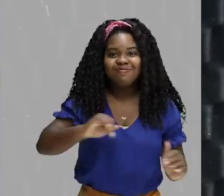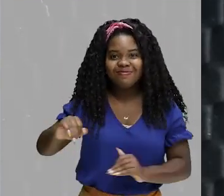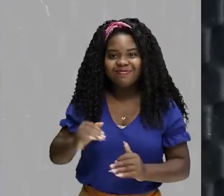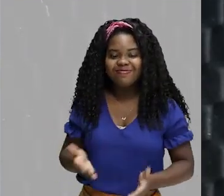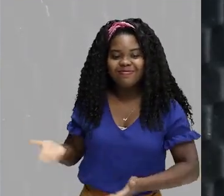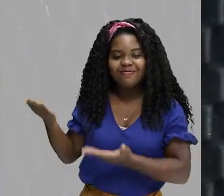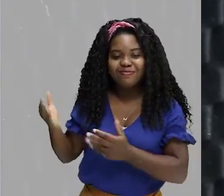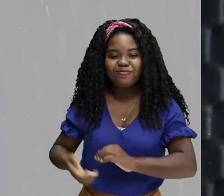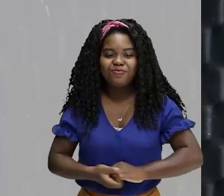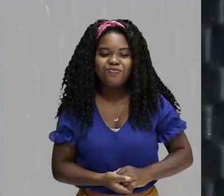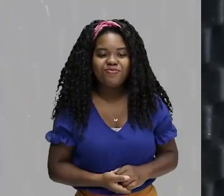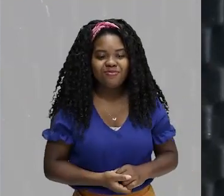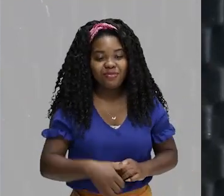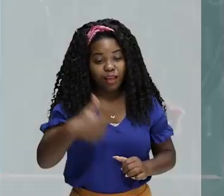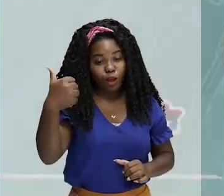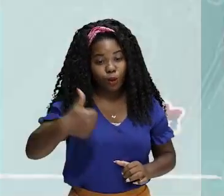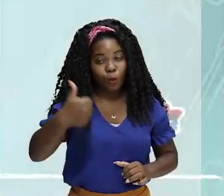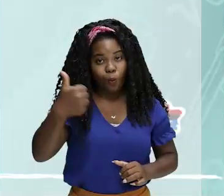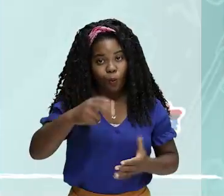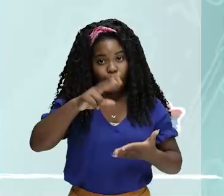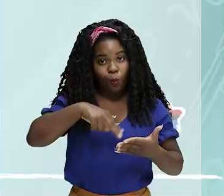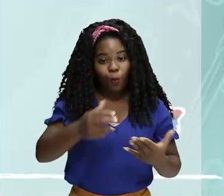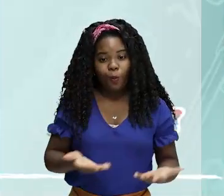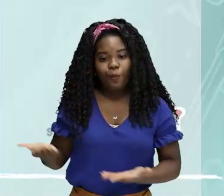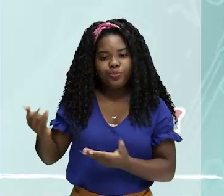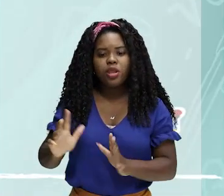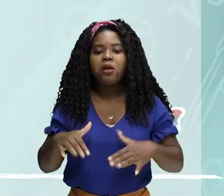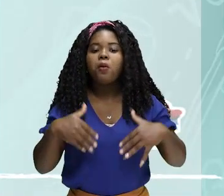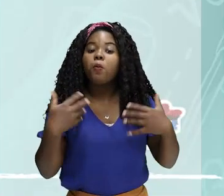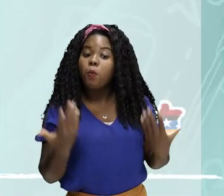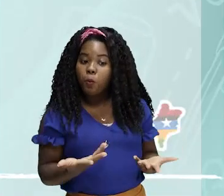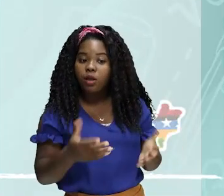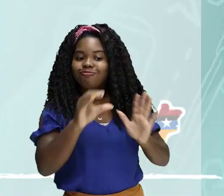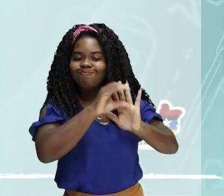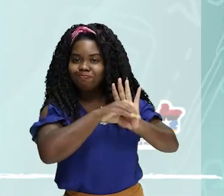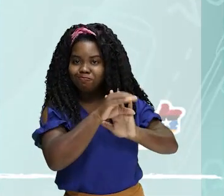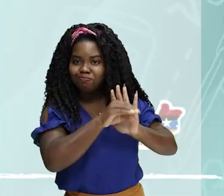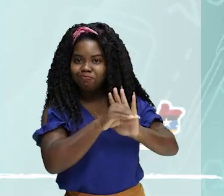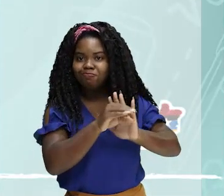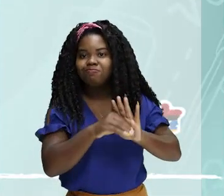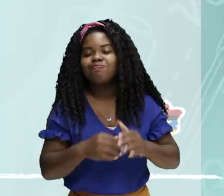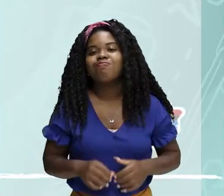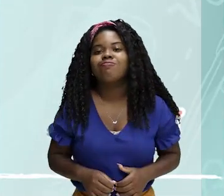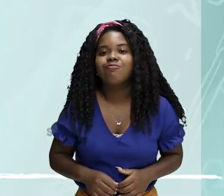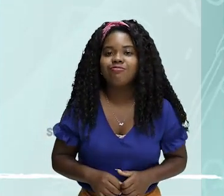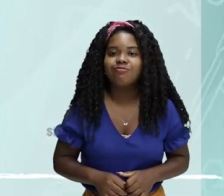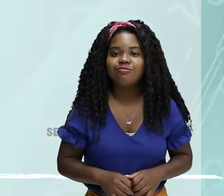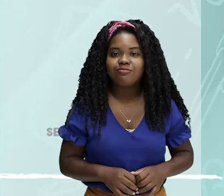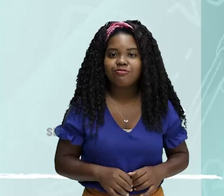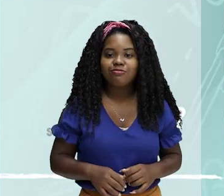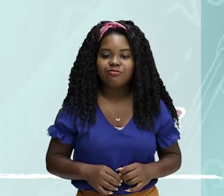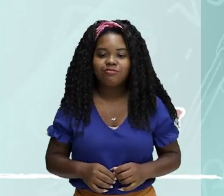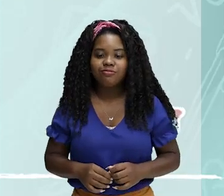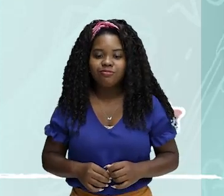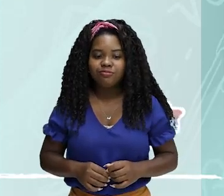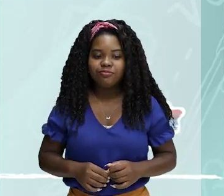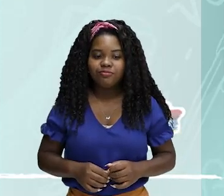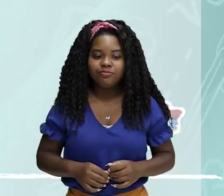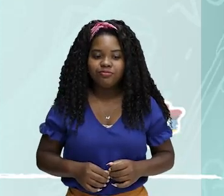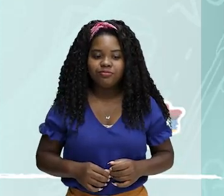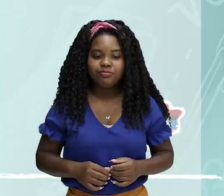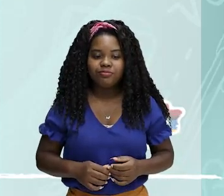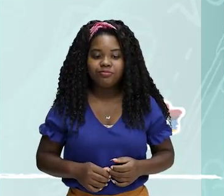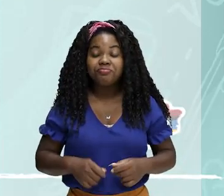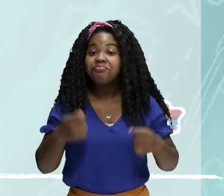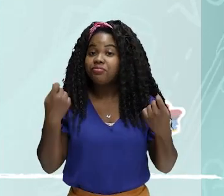Bem, qual é o pretérito perfeito del subjuntivo? Então, qual é os pretéritos perfeitos do subjuntivo? Primeiro,